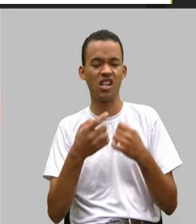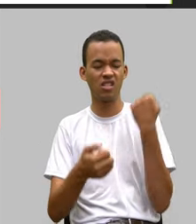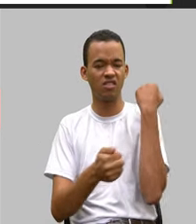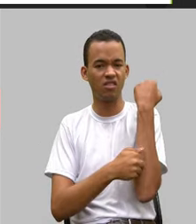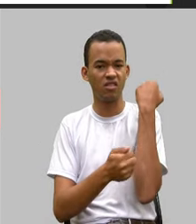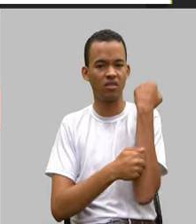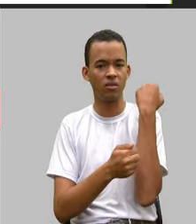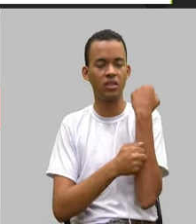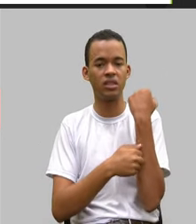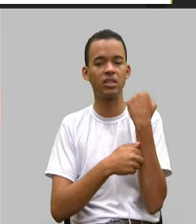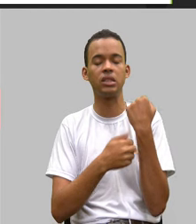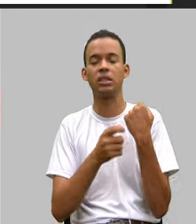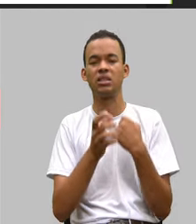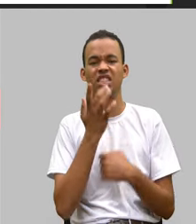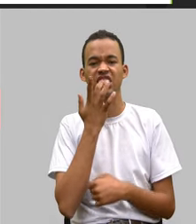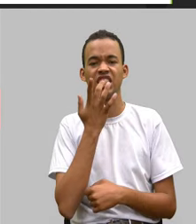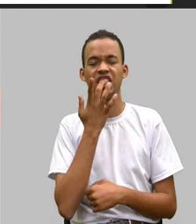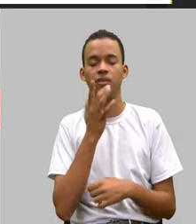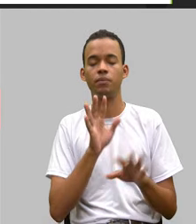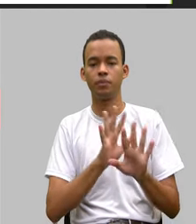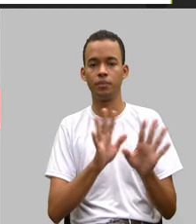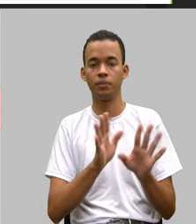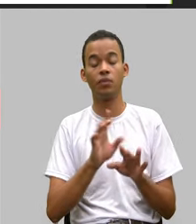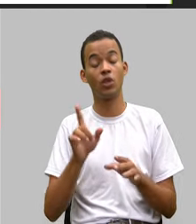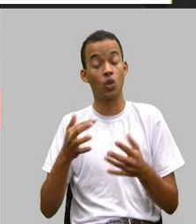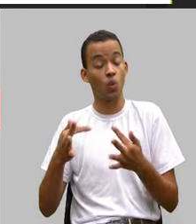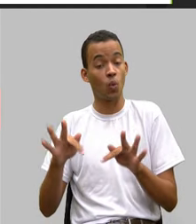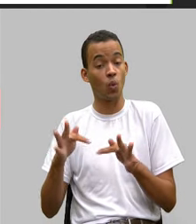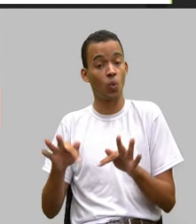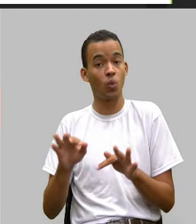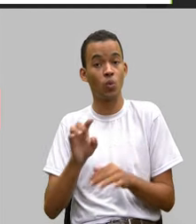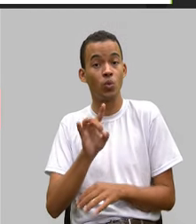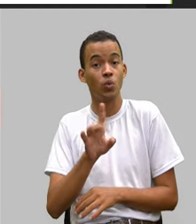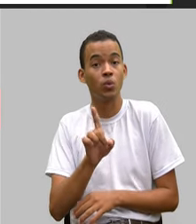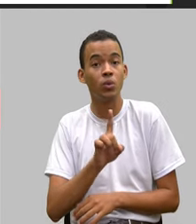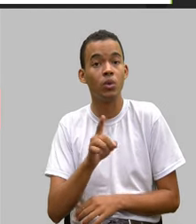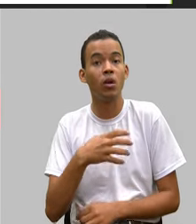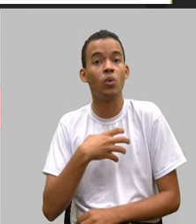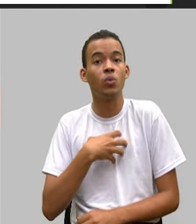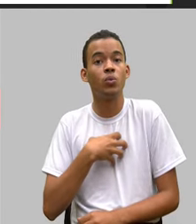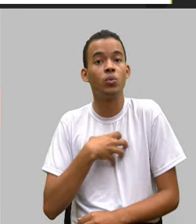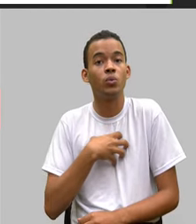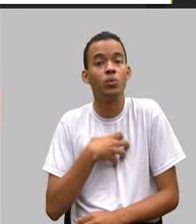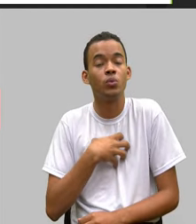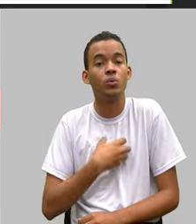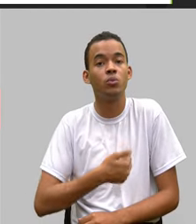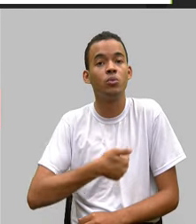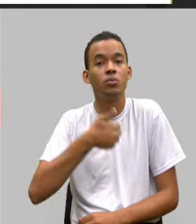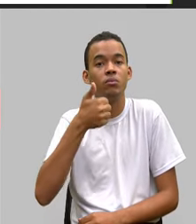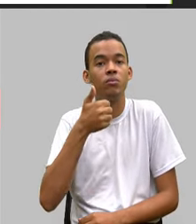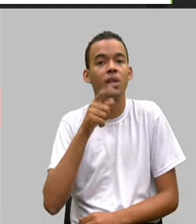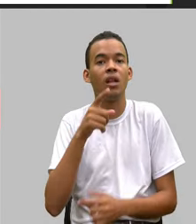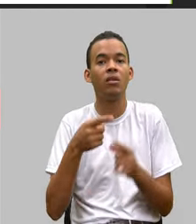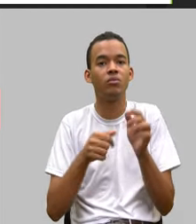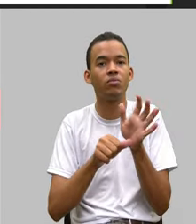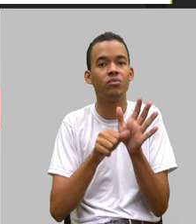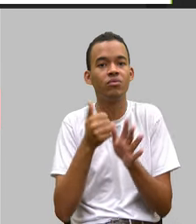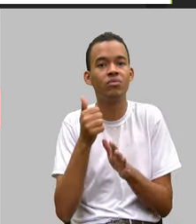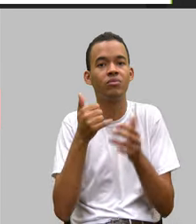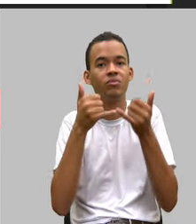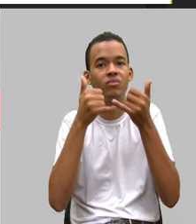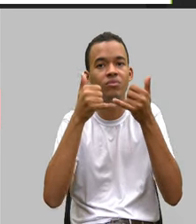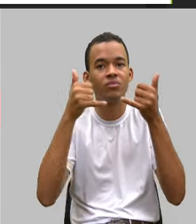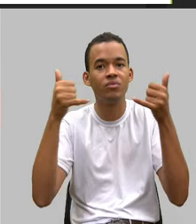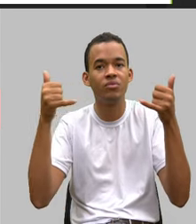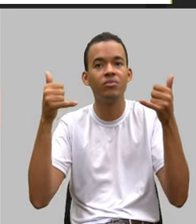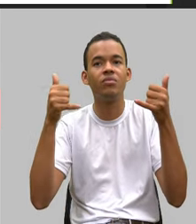a dor que era a principal queixa mas foi só a dor não olha lá o sentir-se bem a primeira linha colorida mais significativa